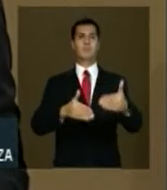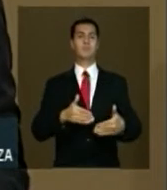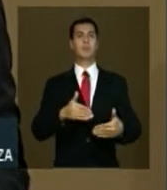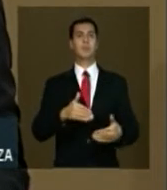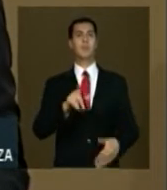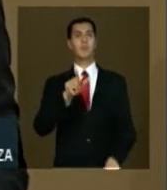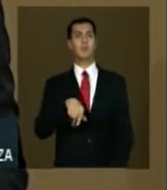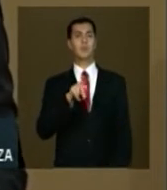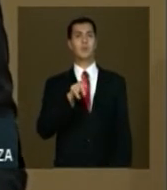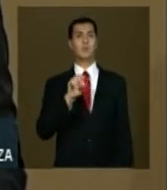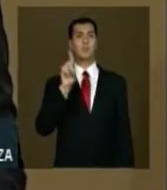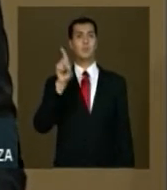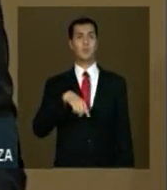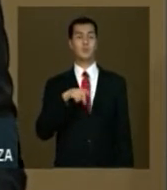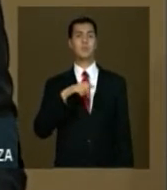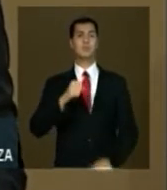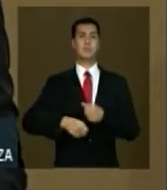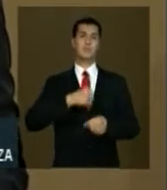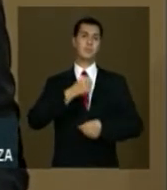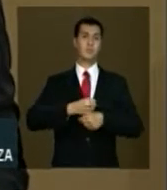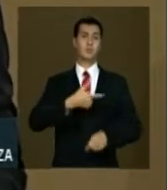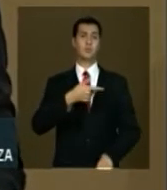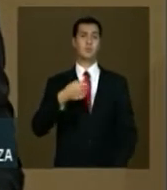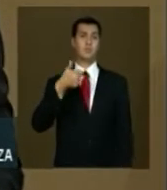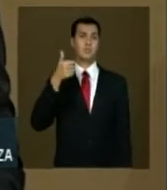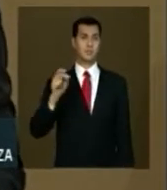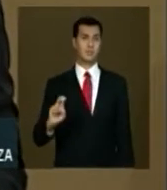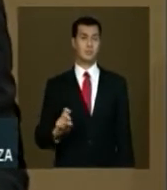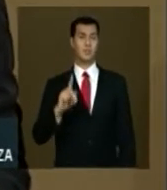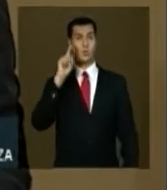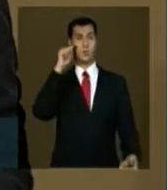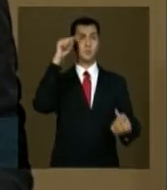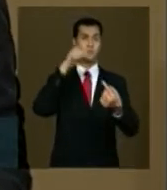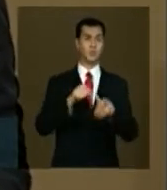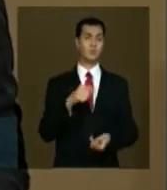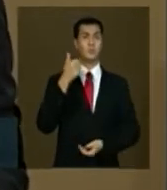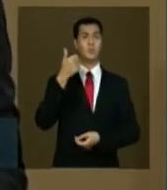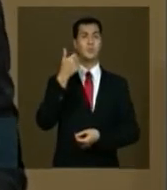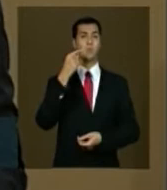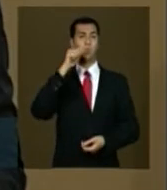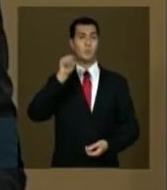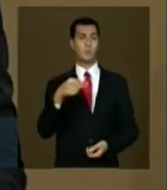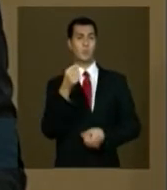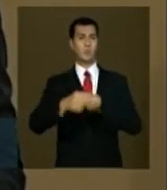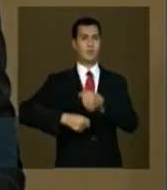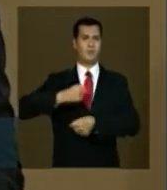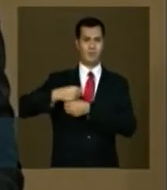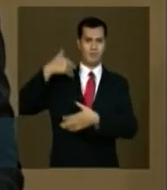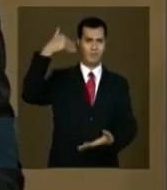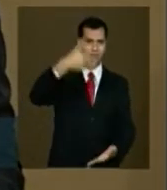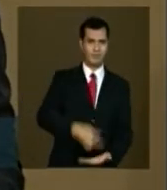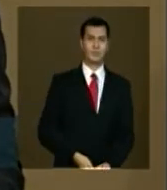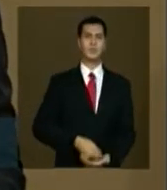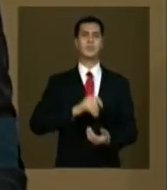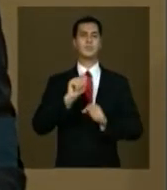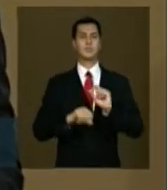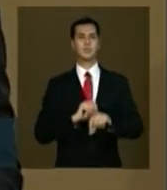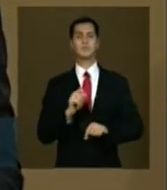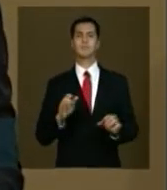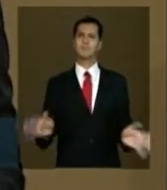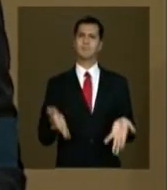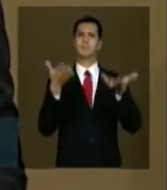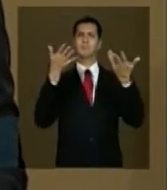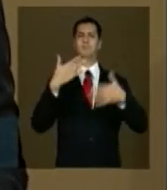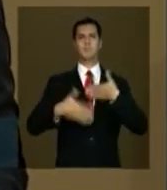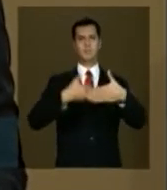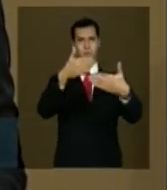2015 os os objetivos do milênio permitiram uma plataforma objetiva para orientar a evolução do Desenvolvimento Social no